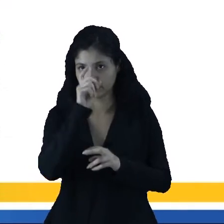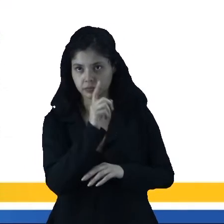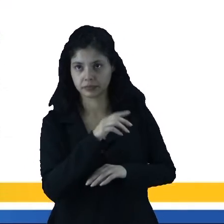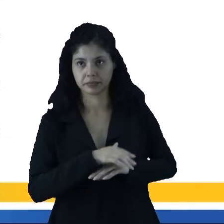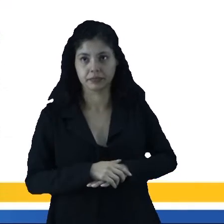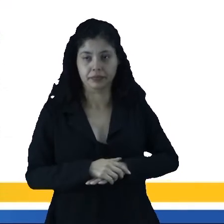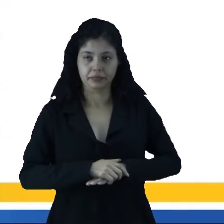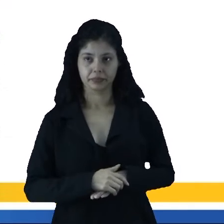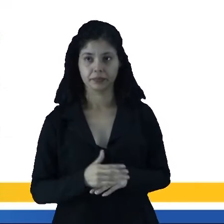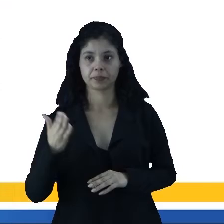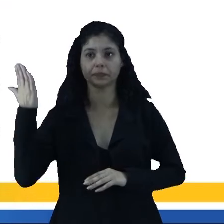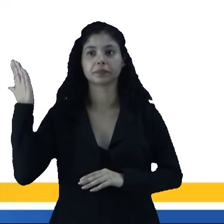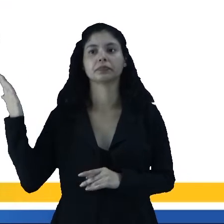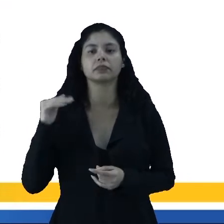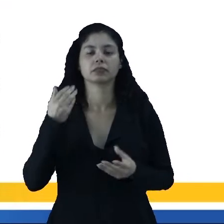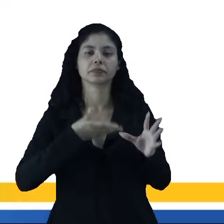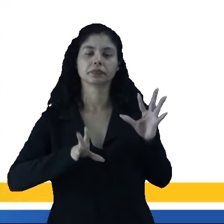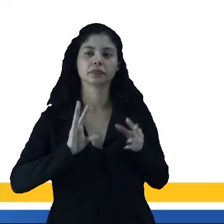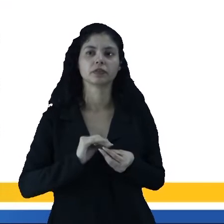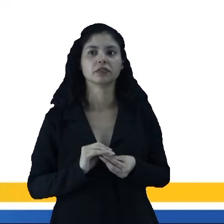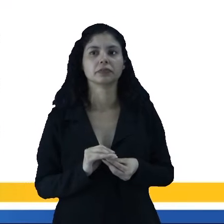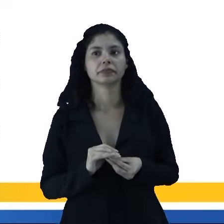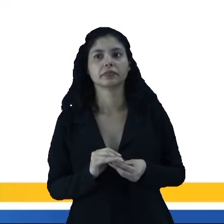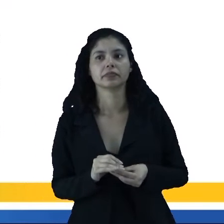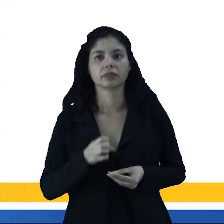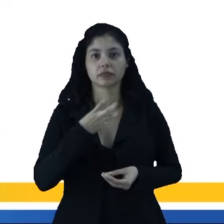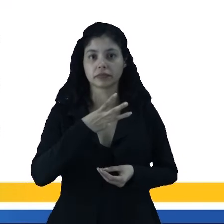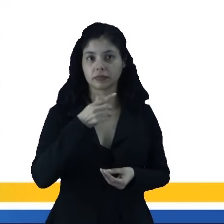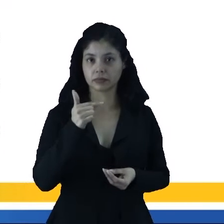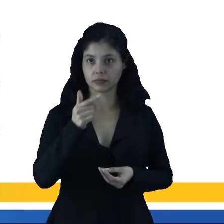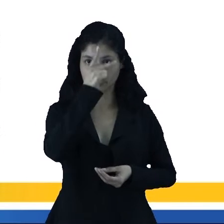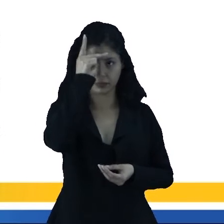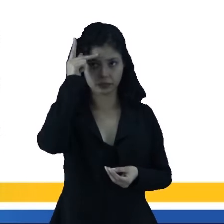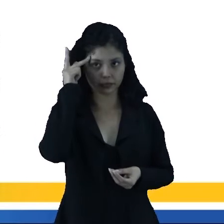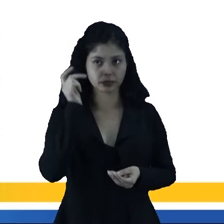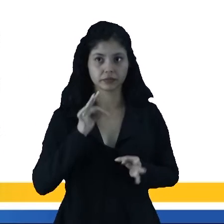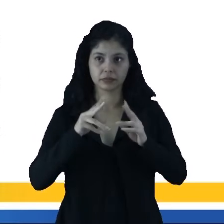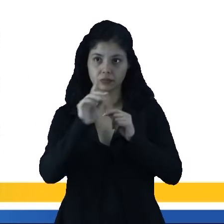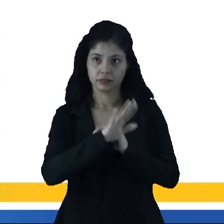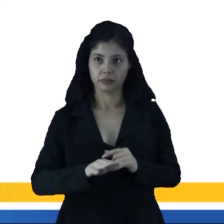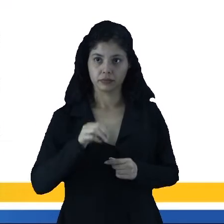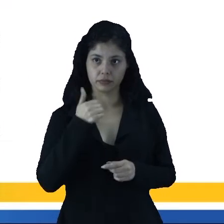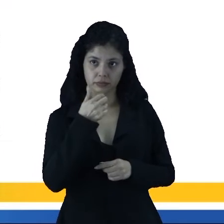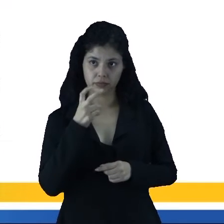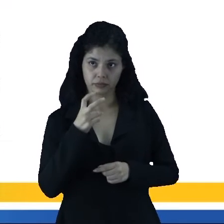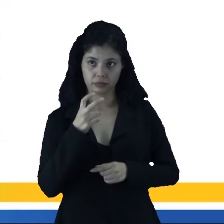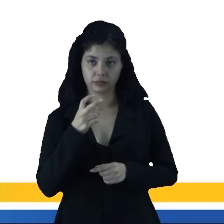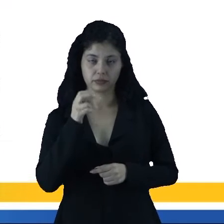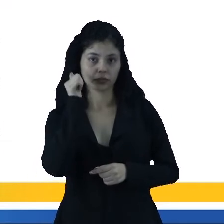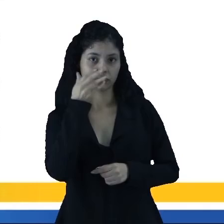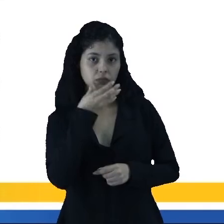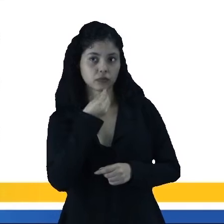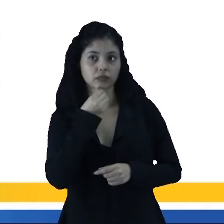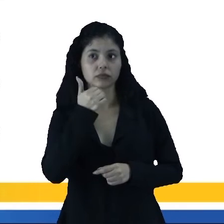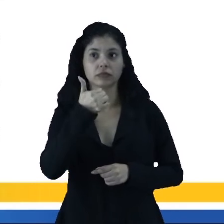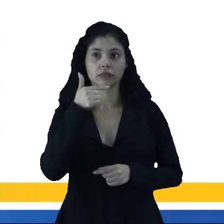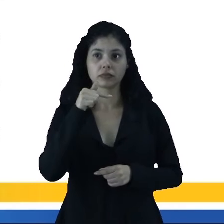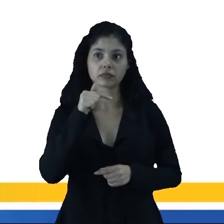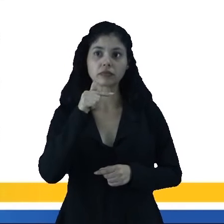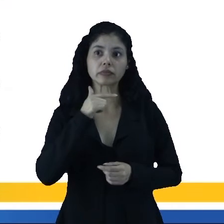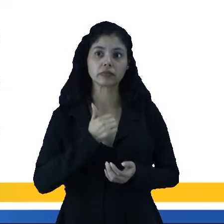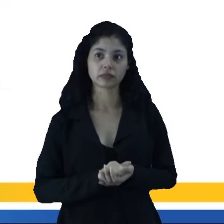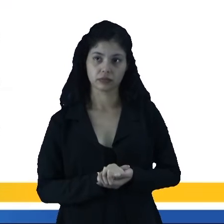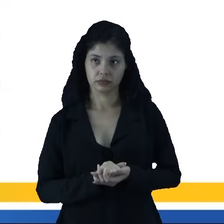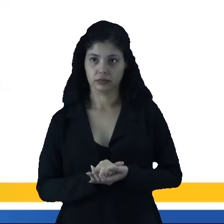dificuldade. Olha o nosso quadrozinho de resumo aí, ó. Eu tenho 32 pessoas no total, eu tenho 15 homens,